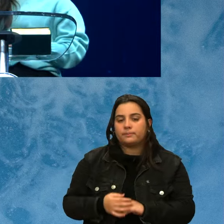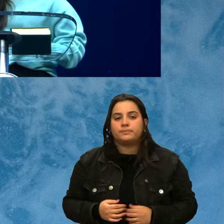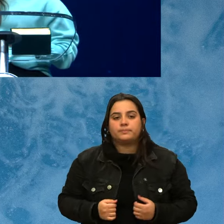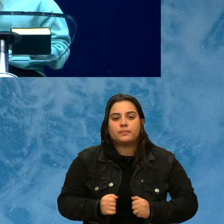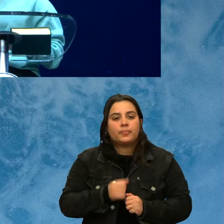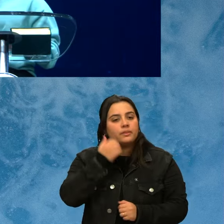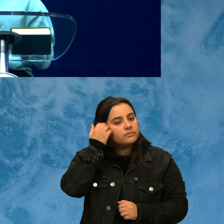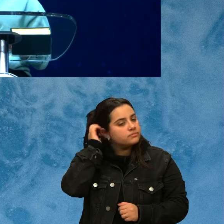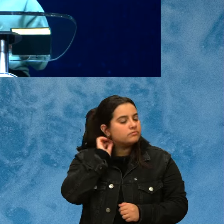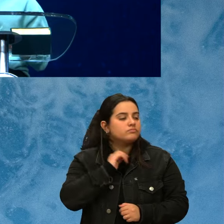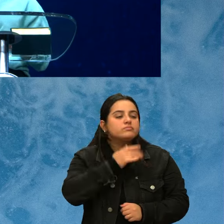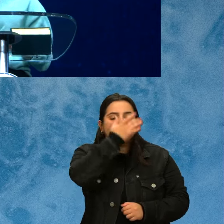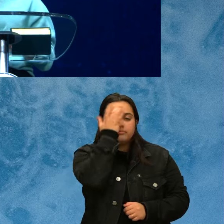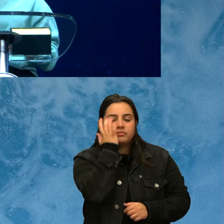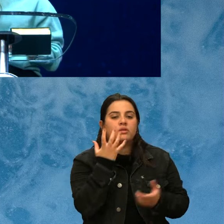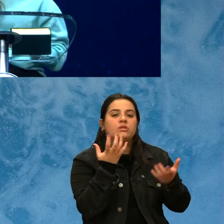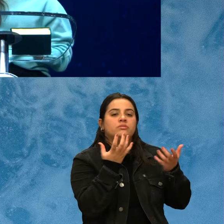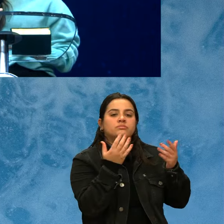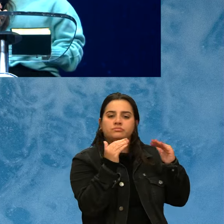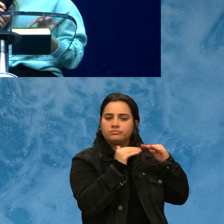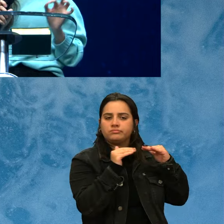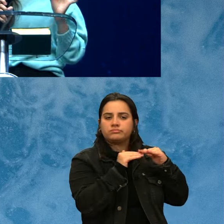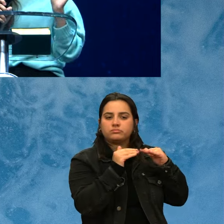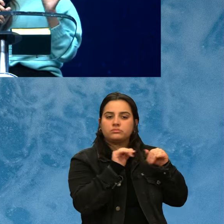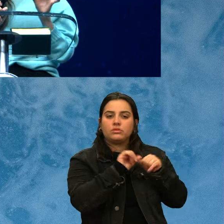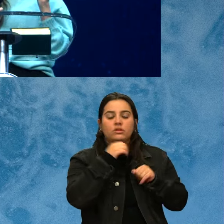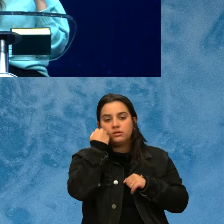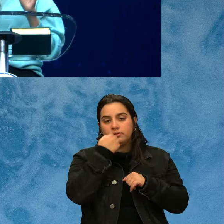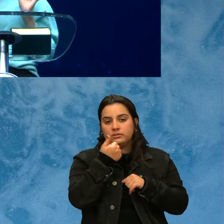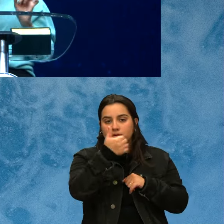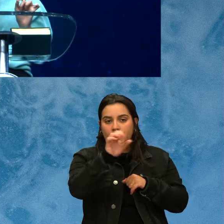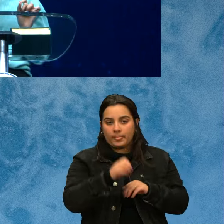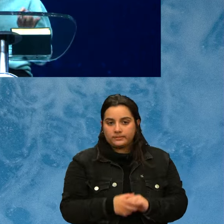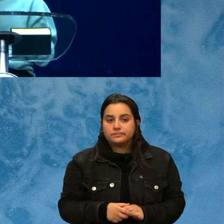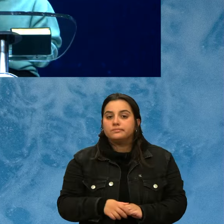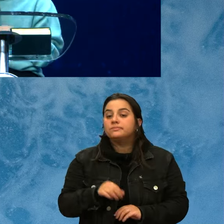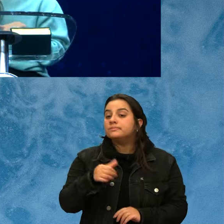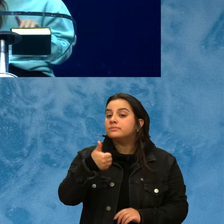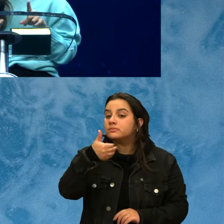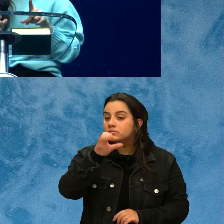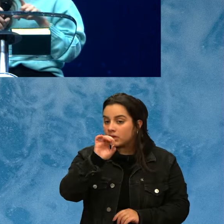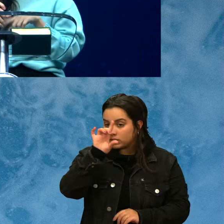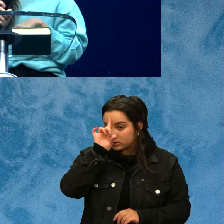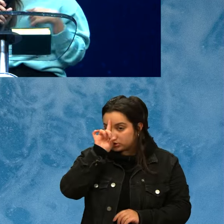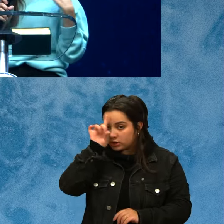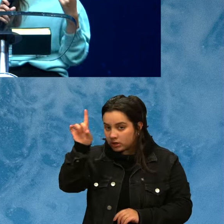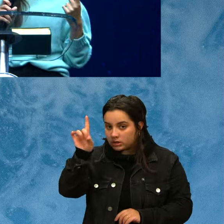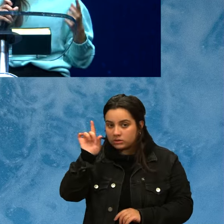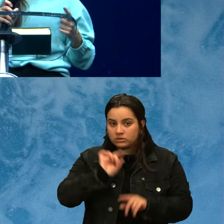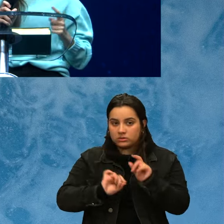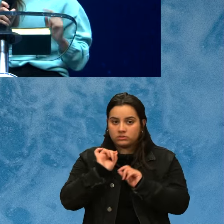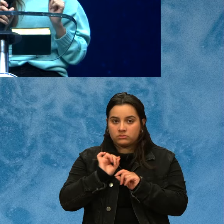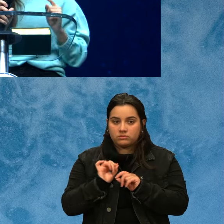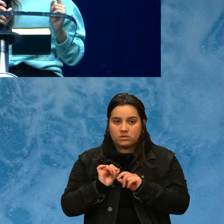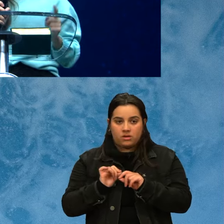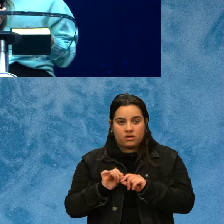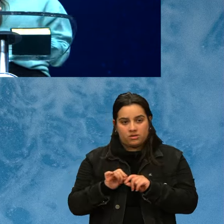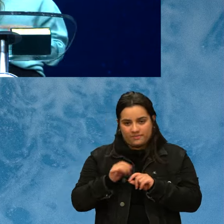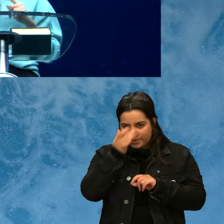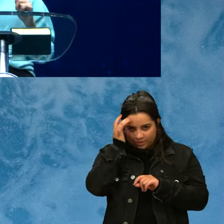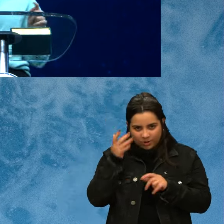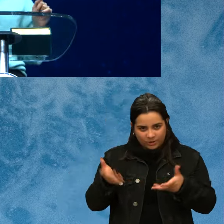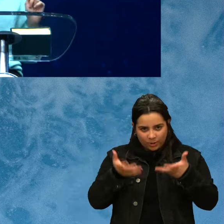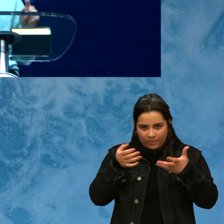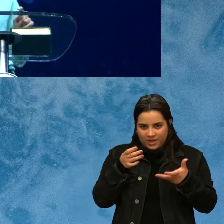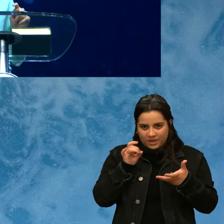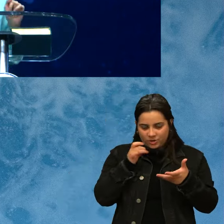a experiência com eles durante 10 dias. Passados os 10 dias, eles pareciam mais saudáveis e mais fortes